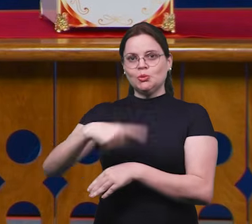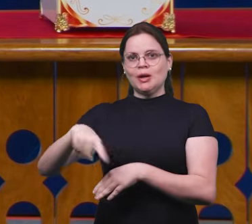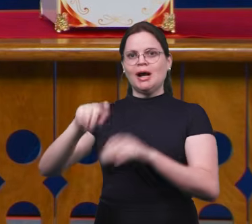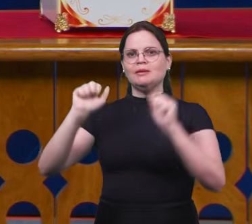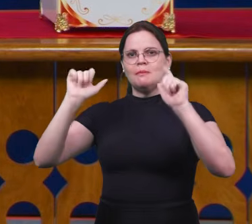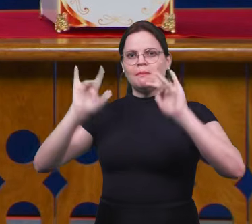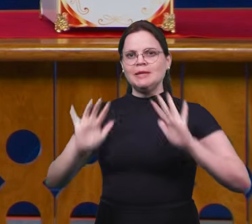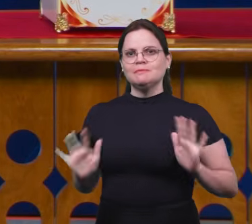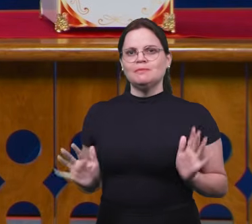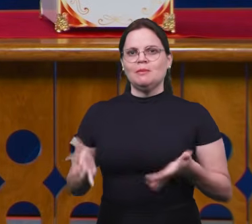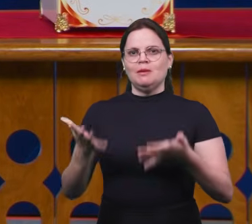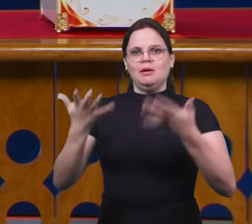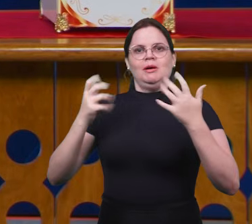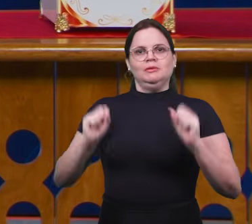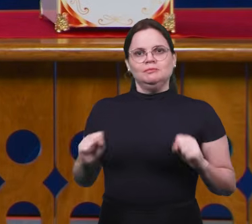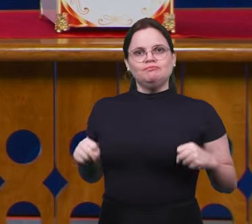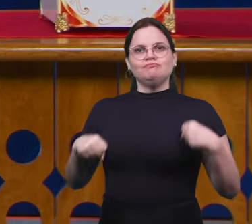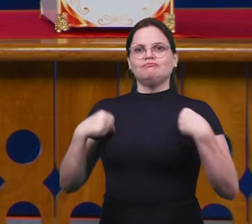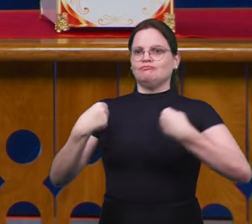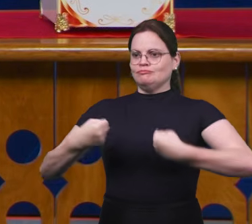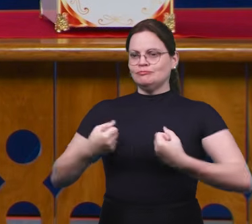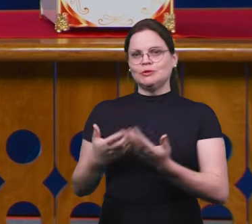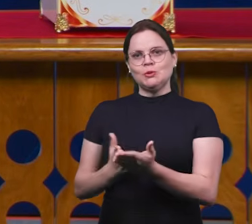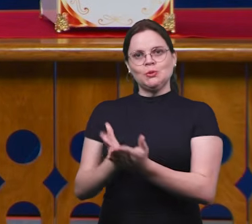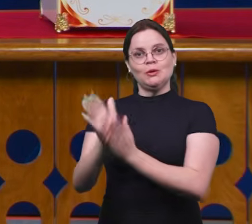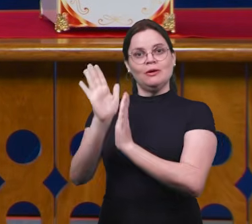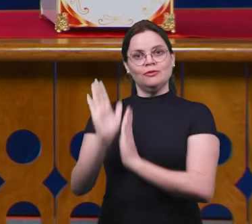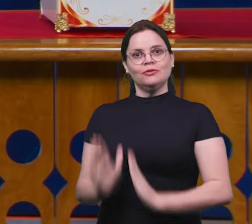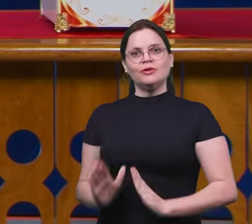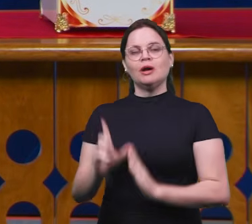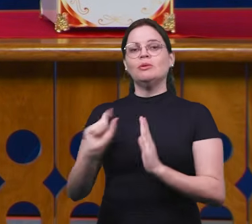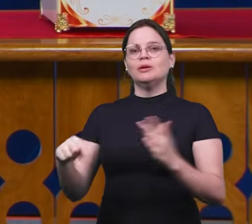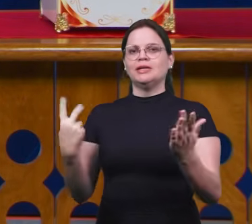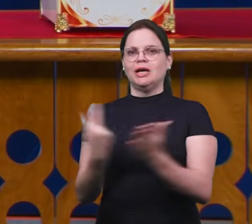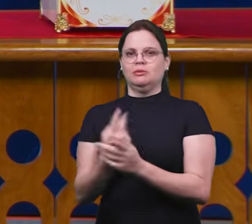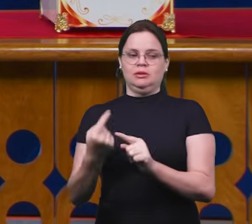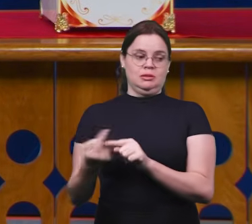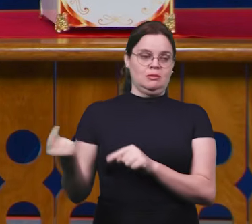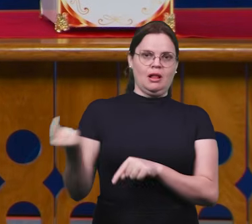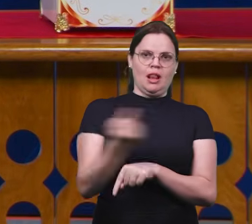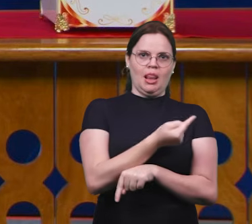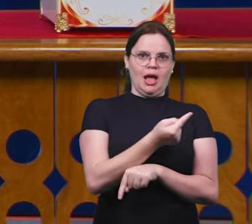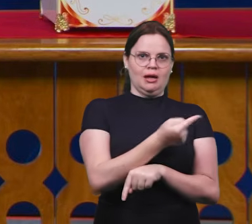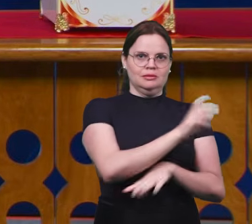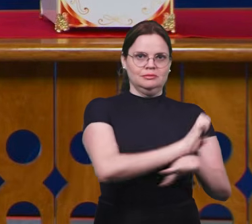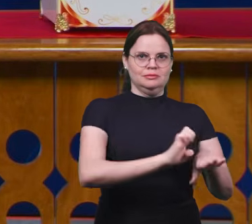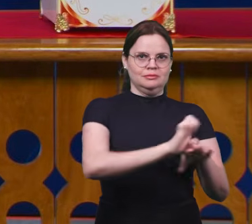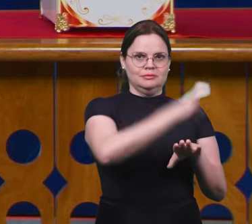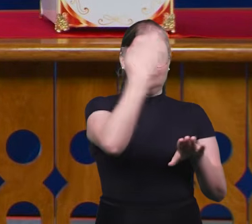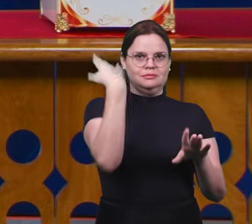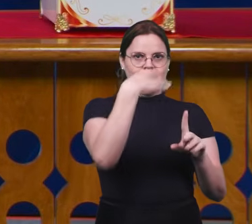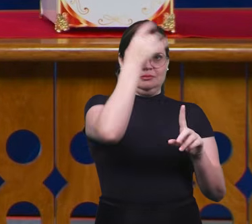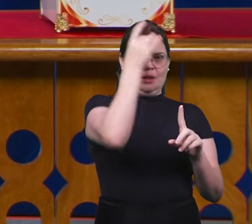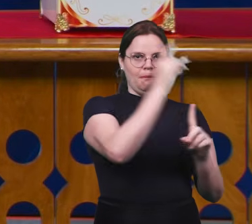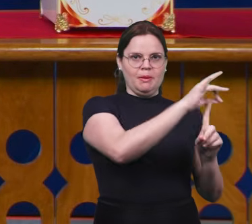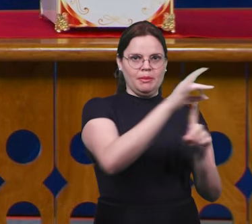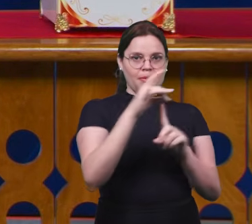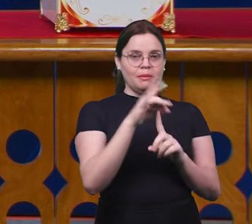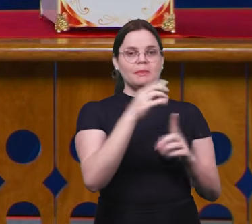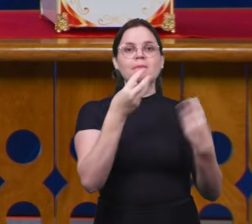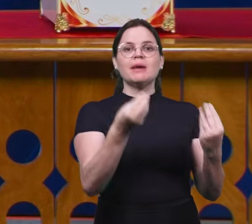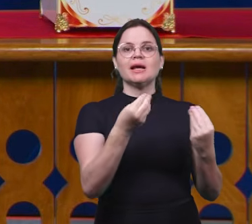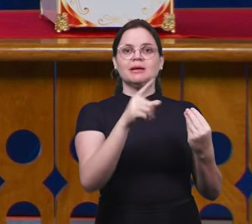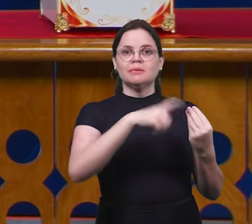igreja foi avivada. E quando a igreja é avivada, o que aconteceu lá no princípio, quando veio o batismo com o Espírito Santo? O Senhor